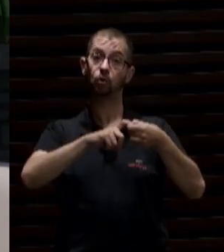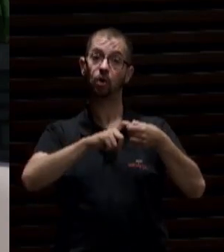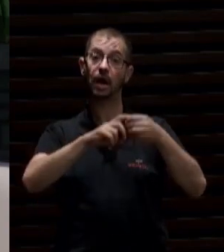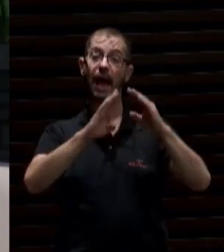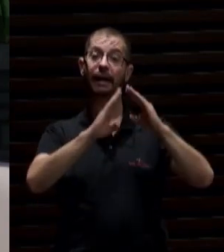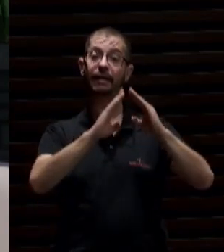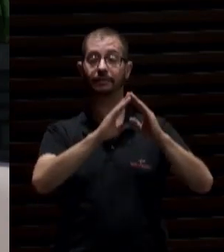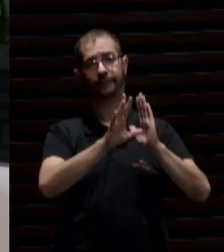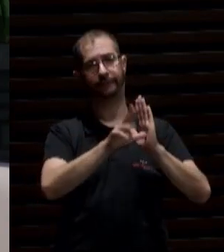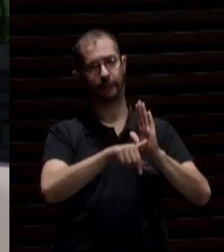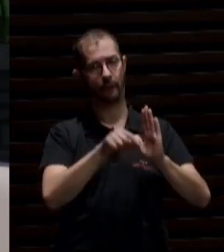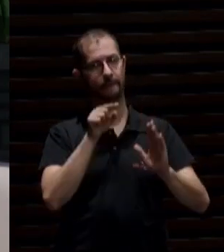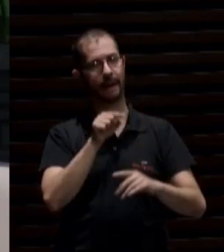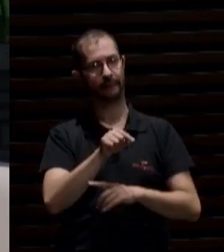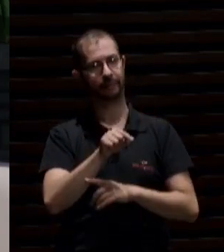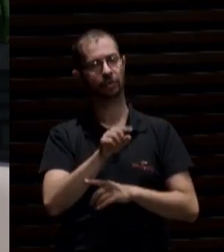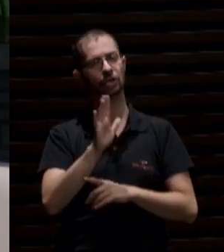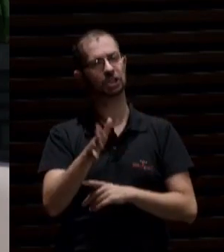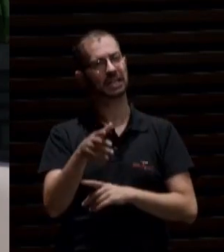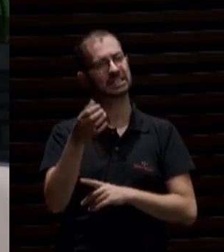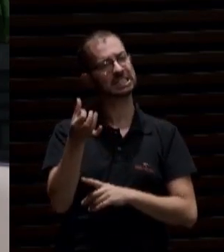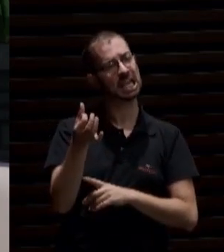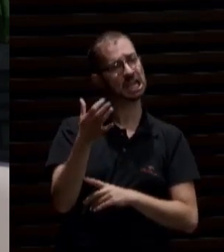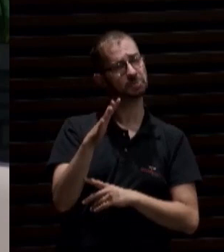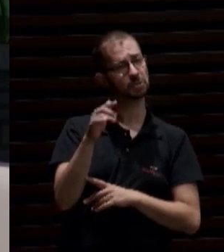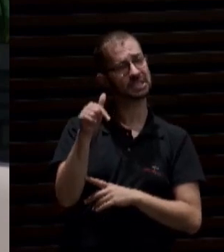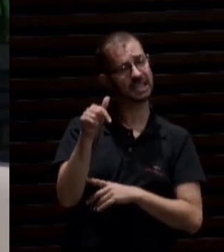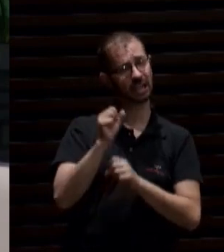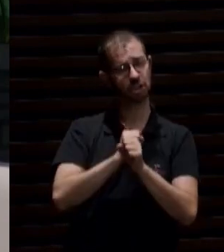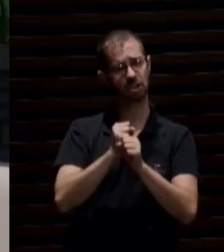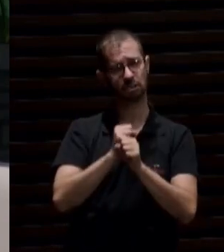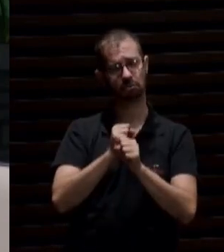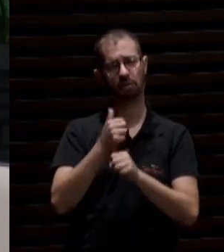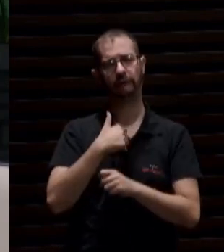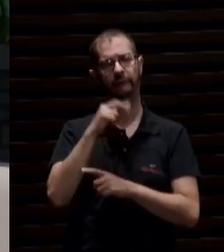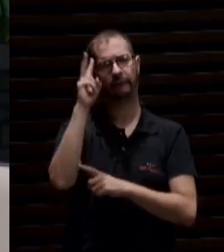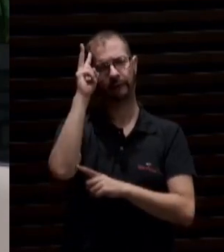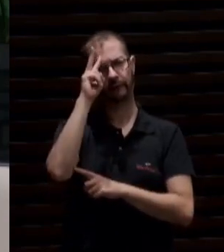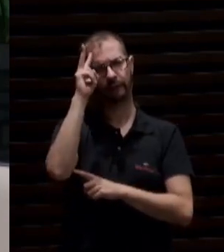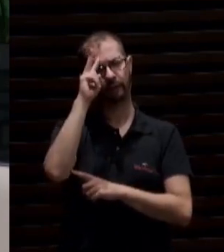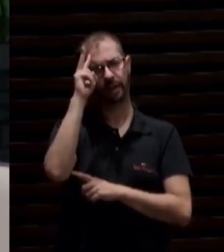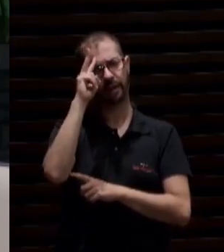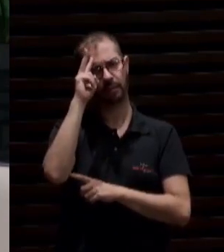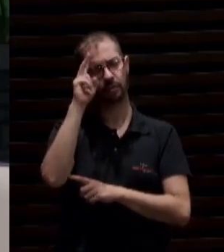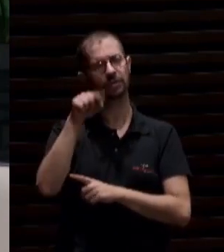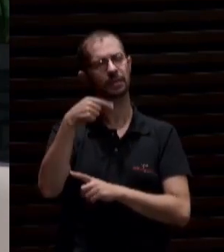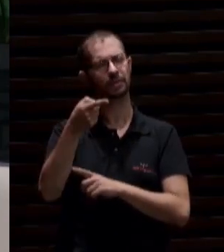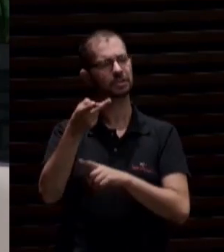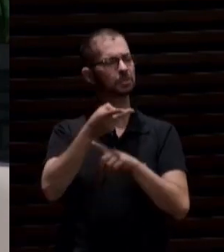sido roubada. Já faz uns 6, 7 anos isso. E eu lembro de que logo em seguida que nós começamos a ir atrás disso, a